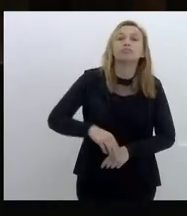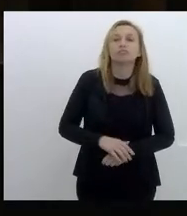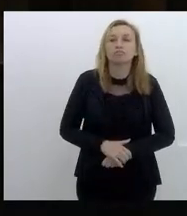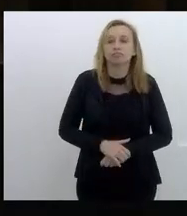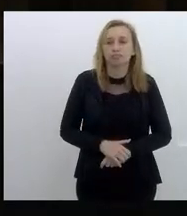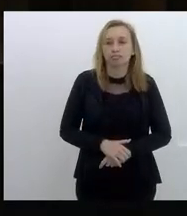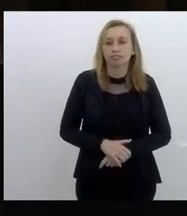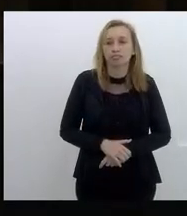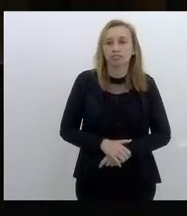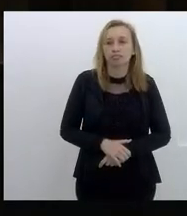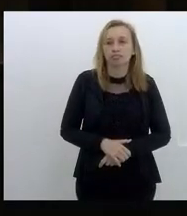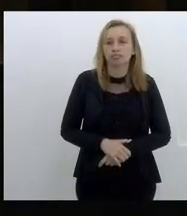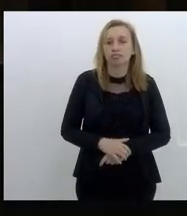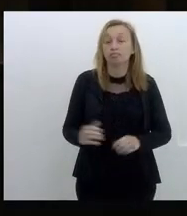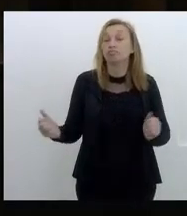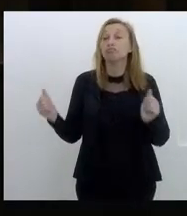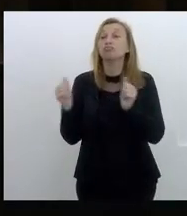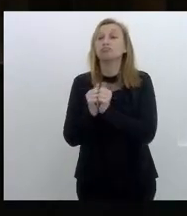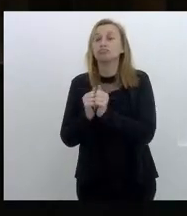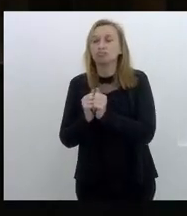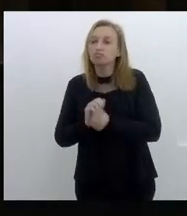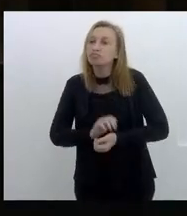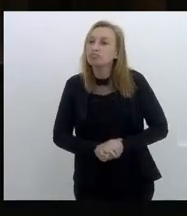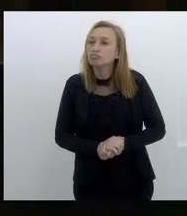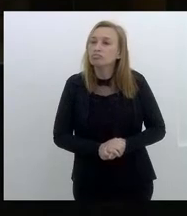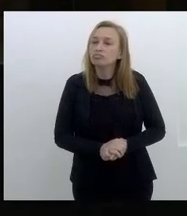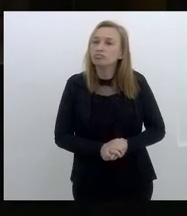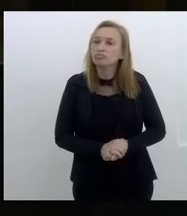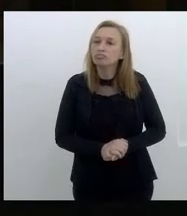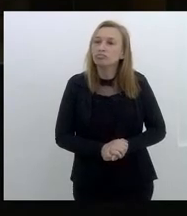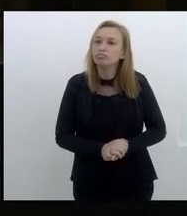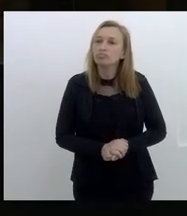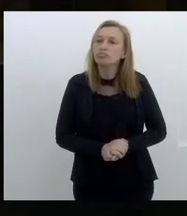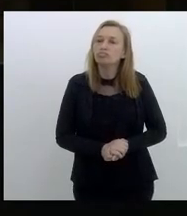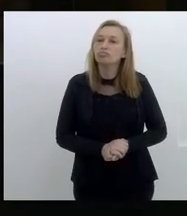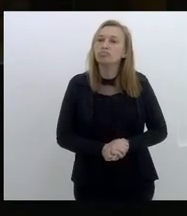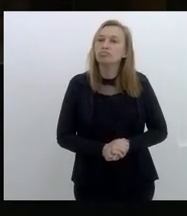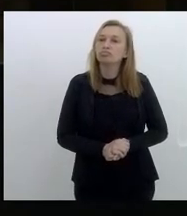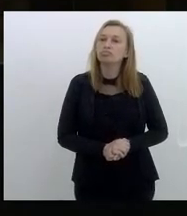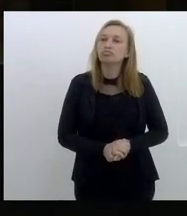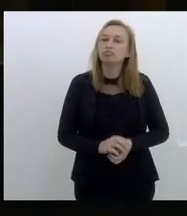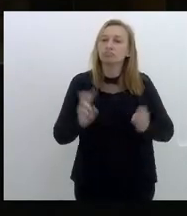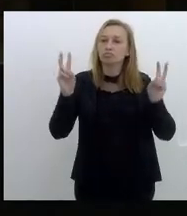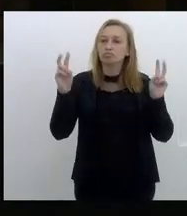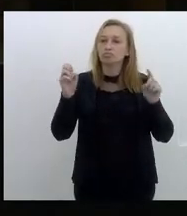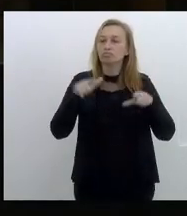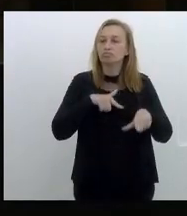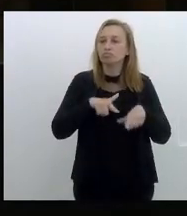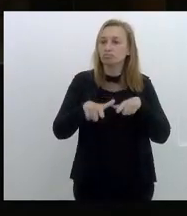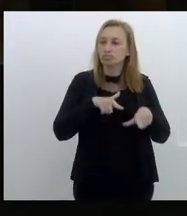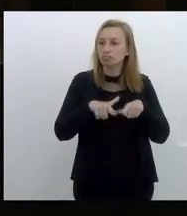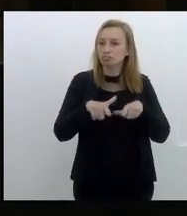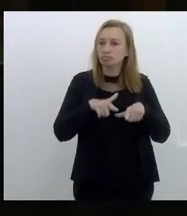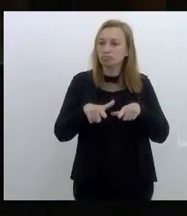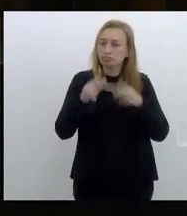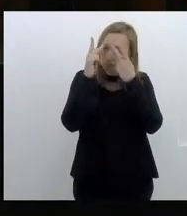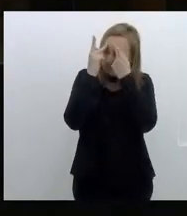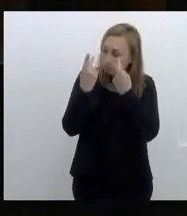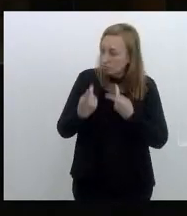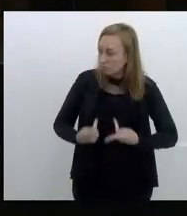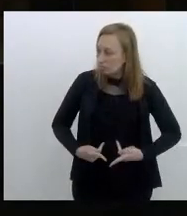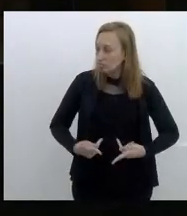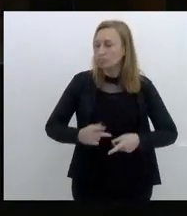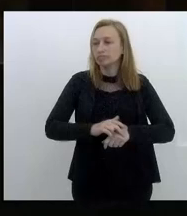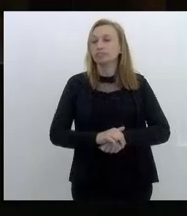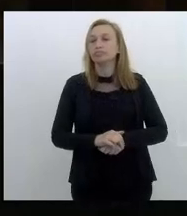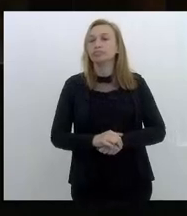está ao lado das condições trabalhistas e condições humanas